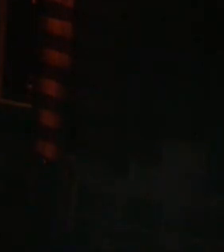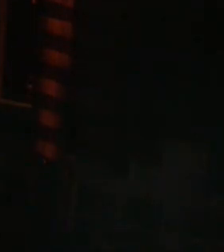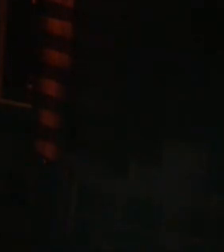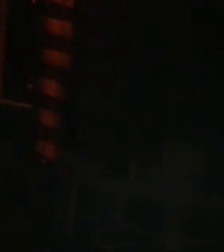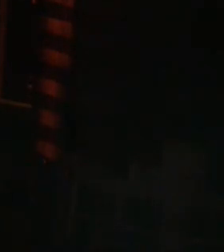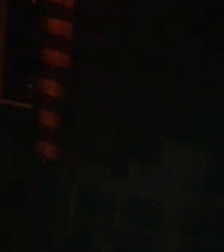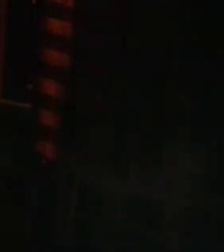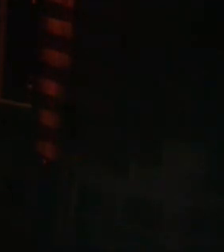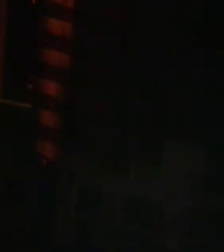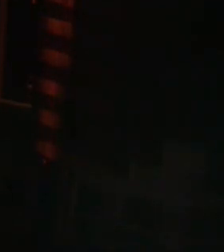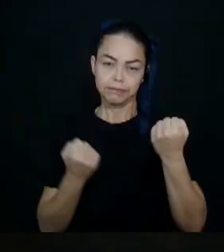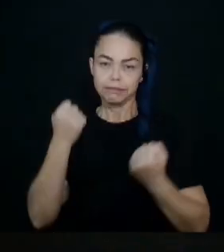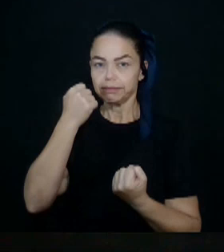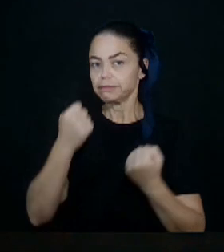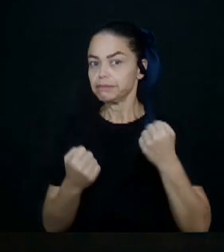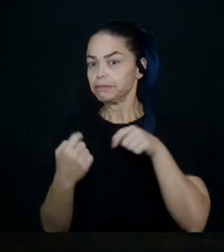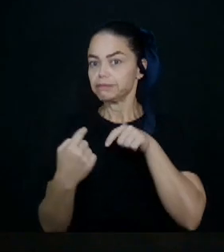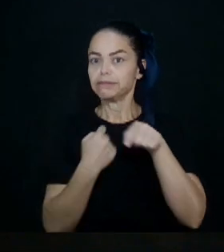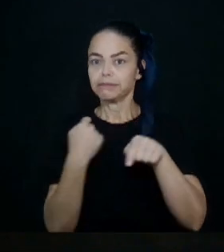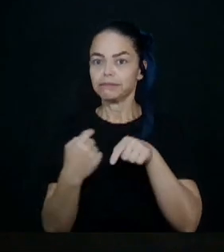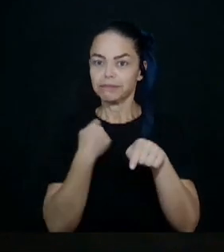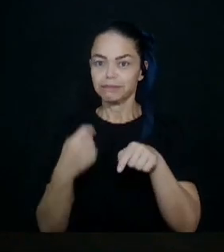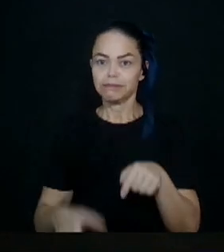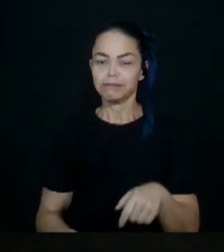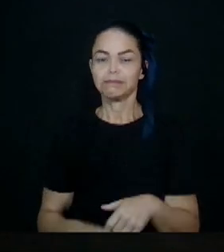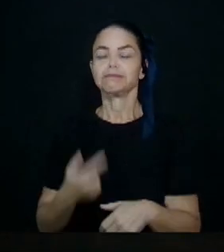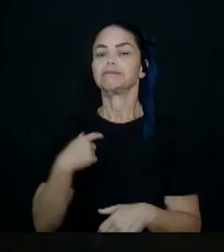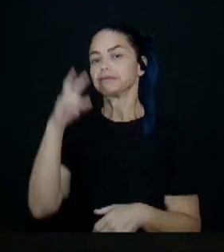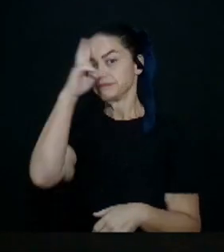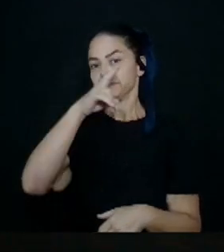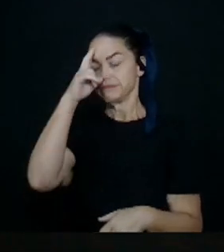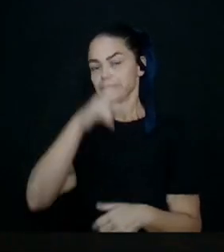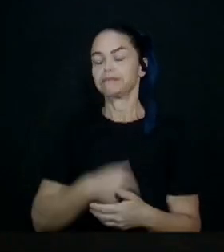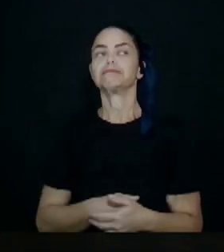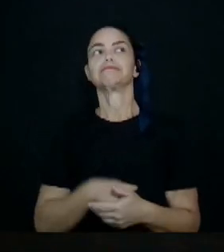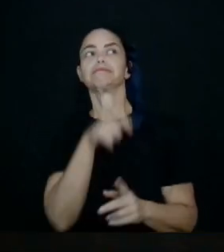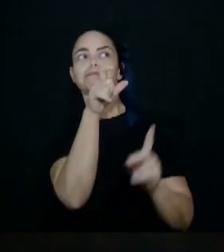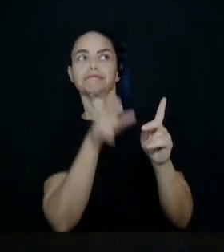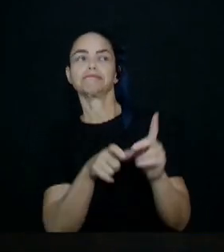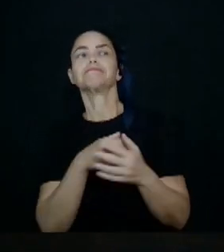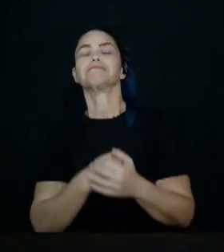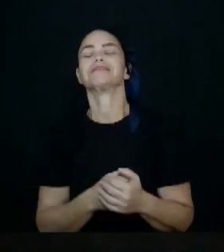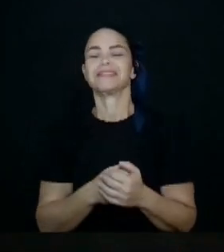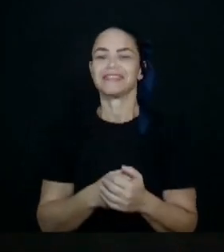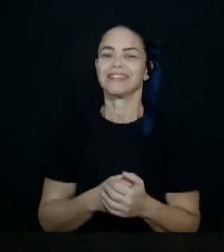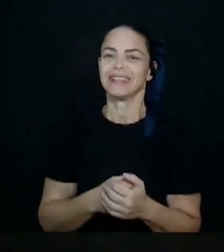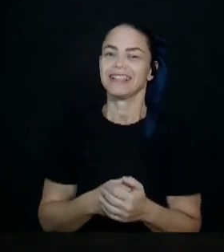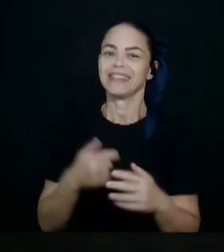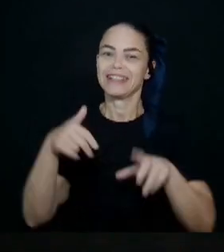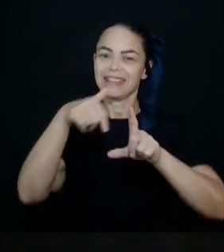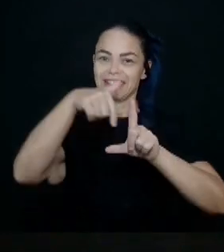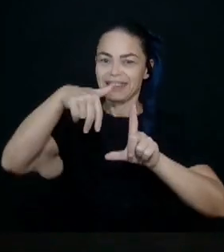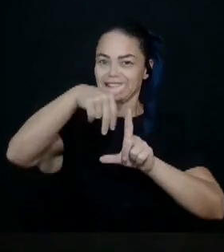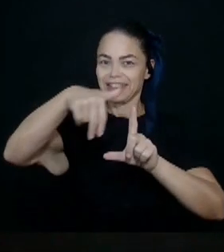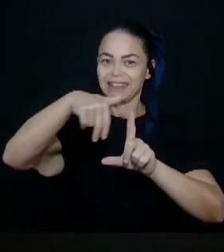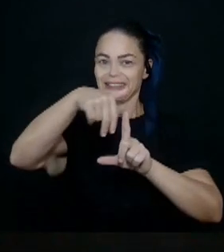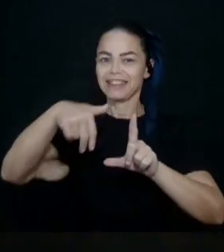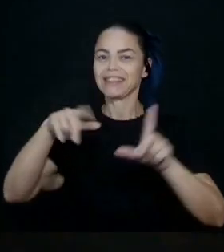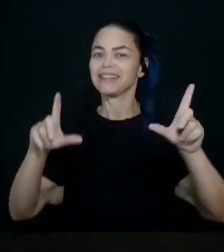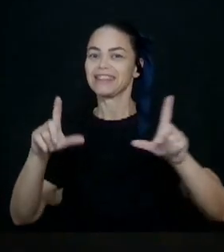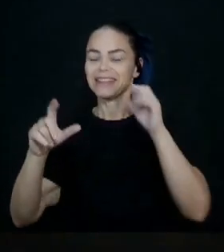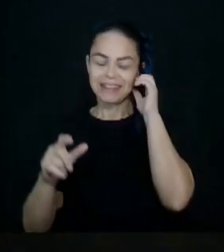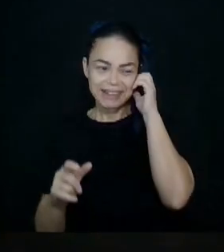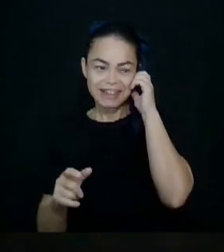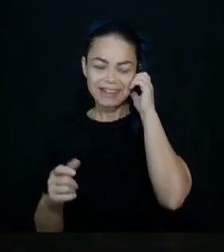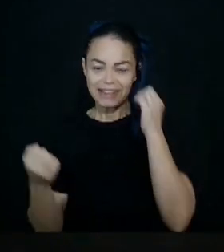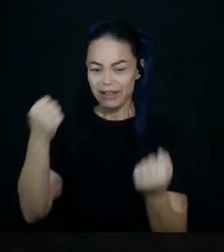trânsito, alguém que você percebeu que lembrava aquele personagem, né, do desenho animado, que pegava o carro,